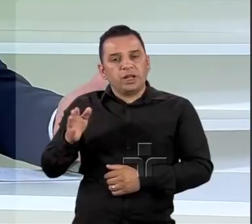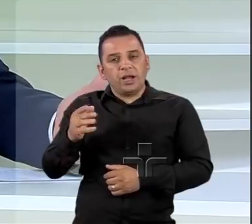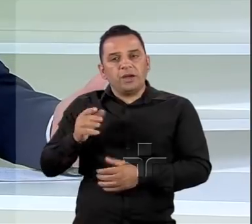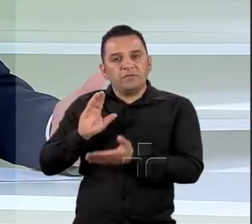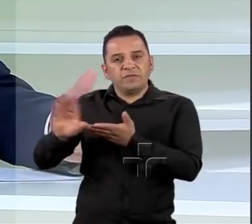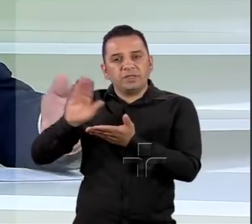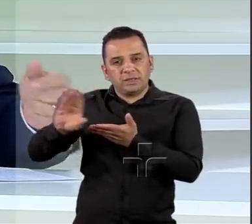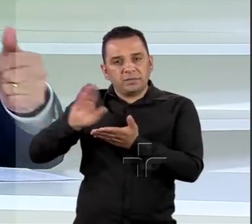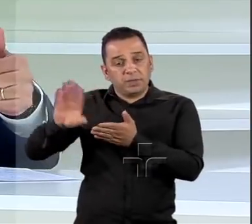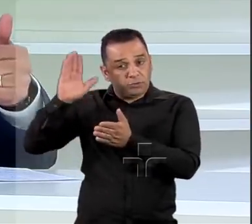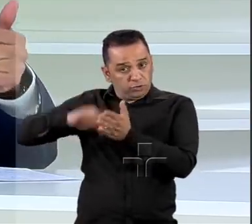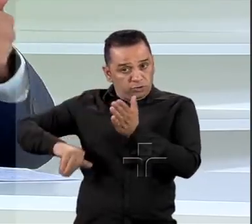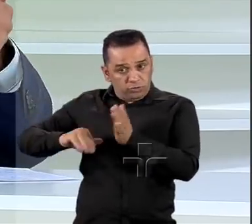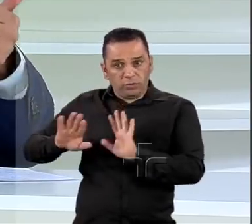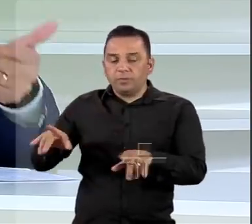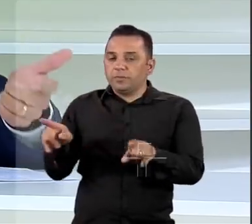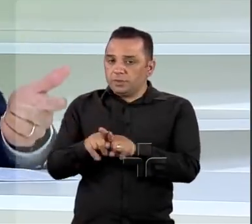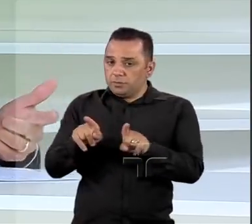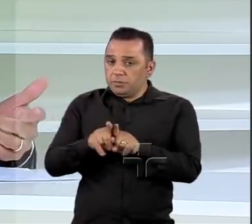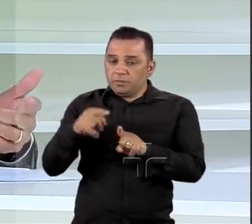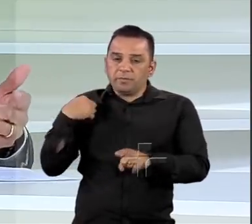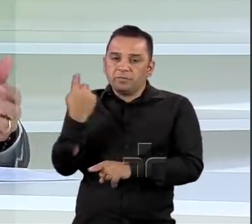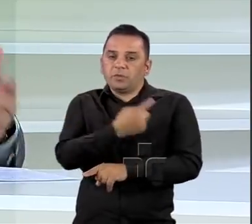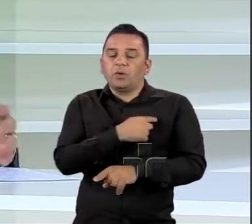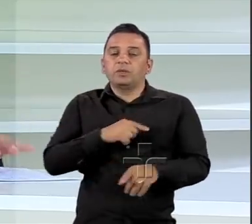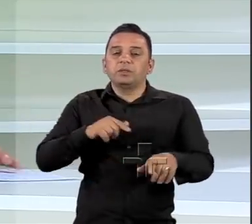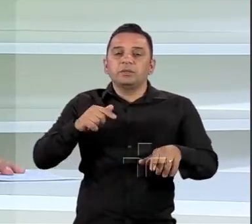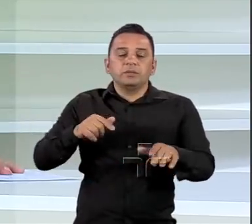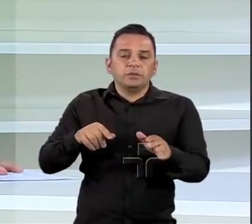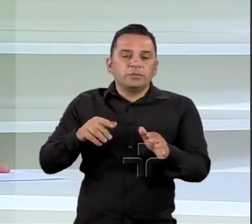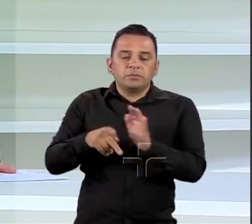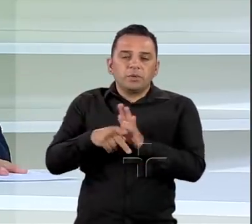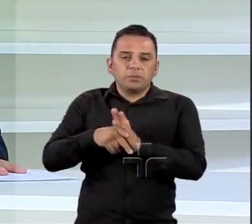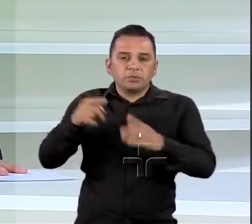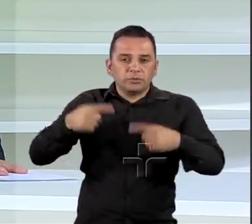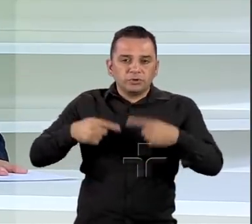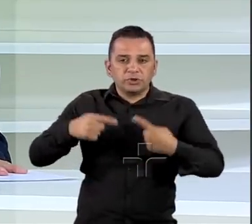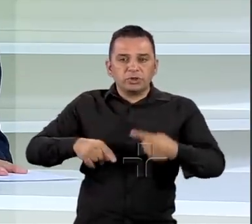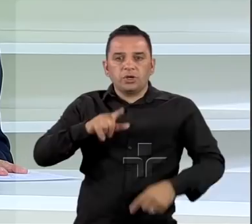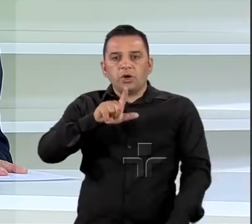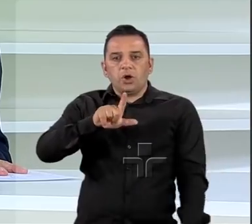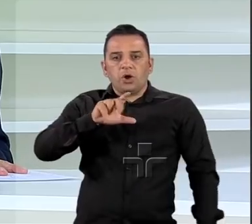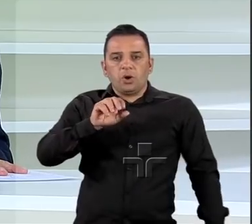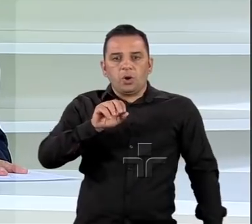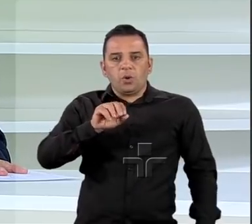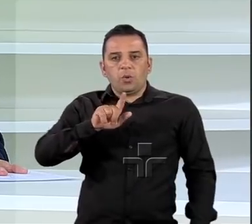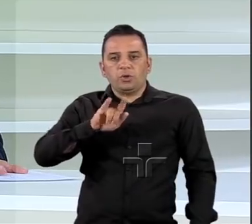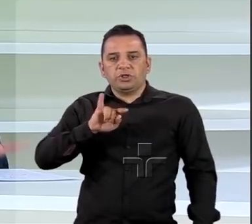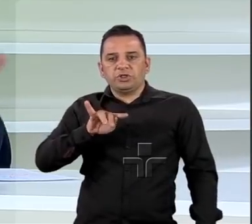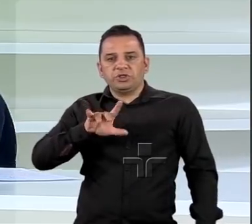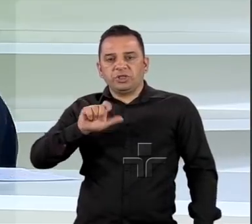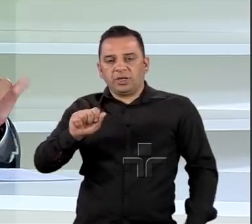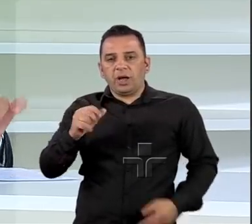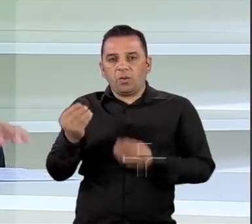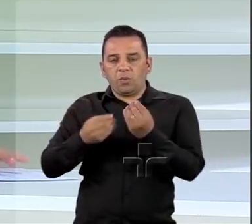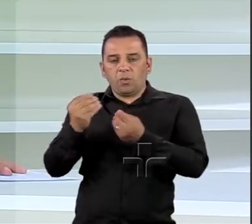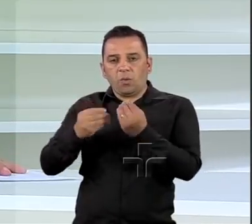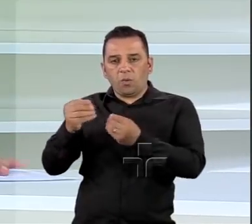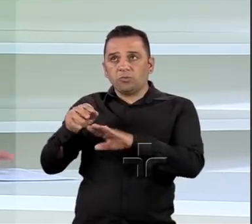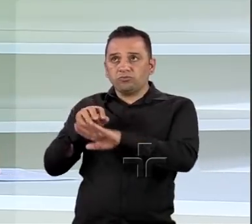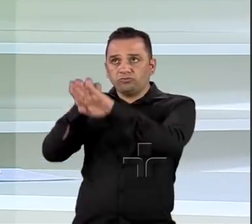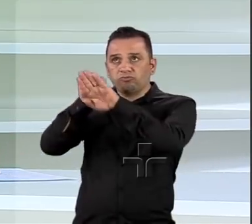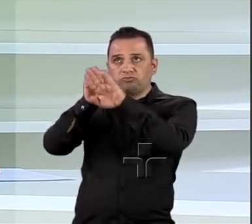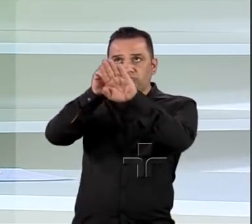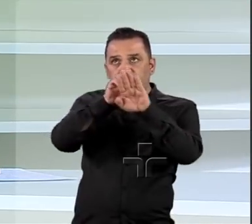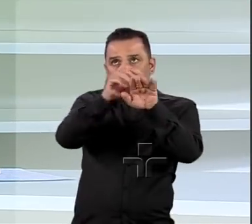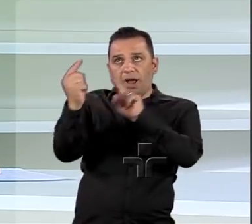nos aprofundar, nós vamos ter que discutir logística. O Brasil tem 5.570 municípios, 80%